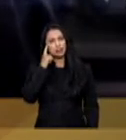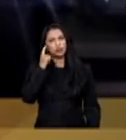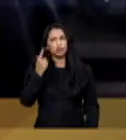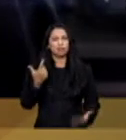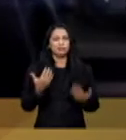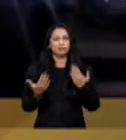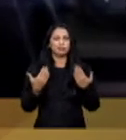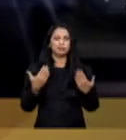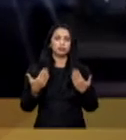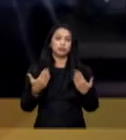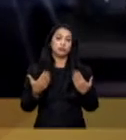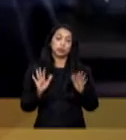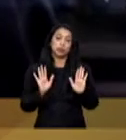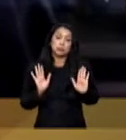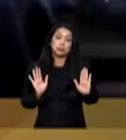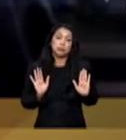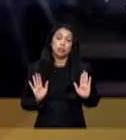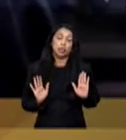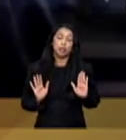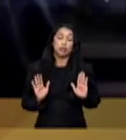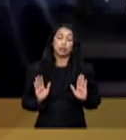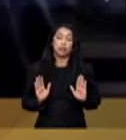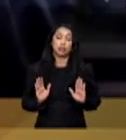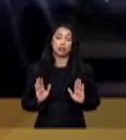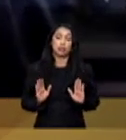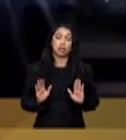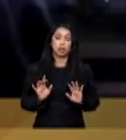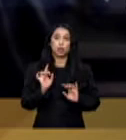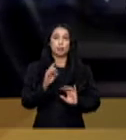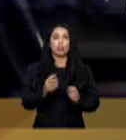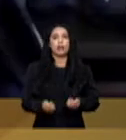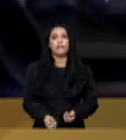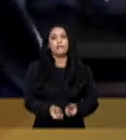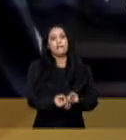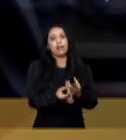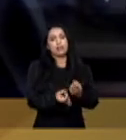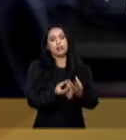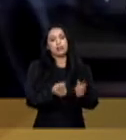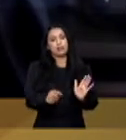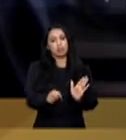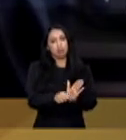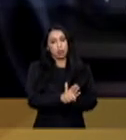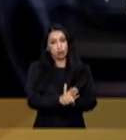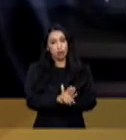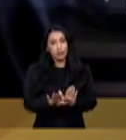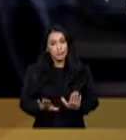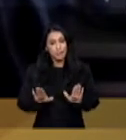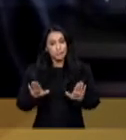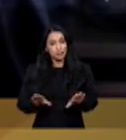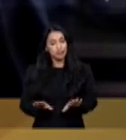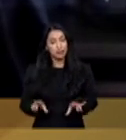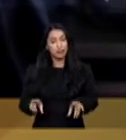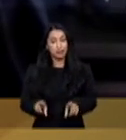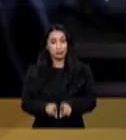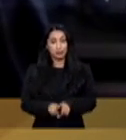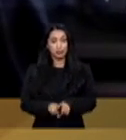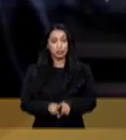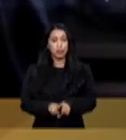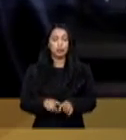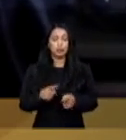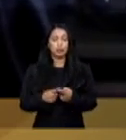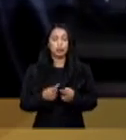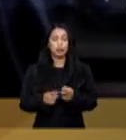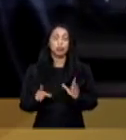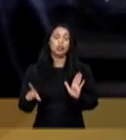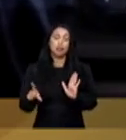analogia. Não apenas pelo estigma do tráfico de drogas, mas também pelo fato de que a